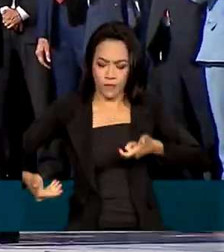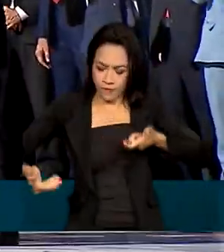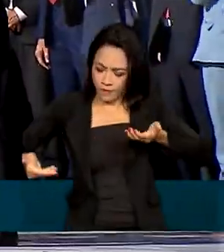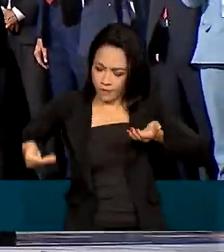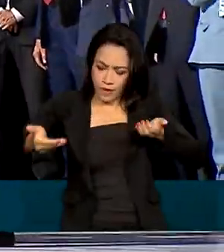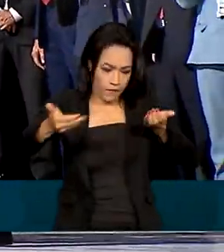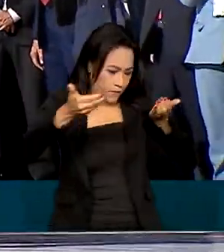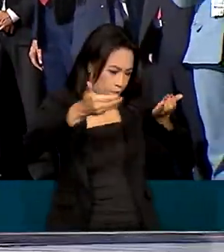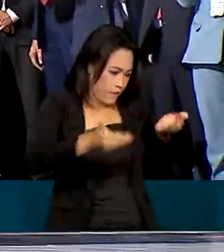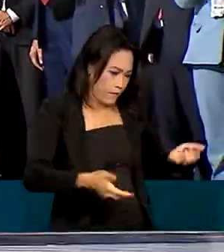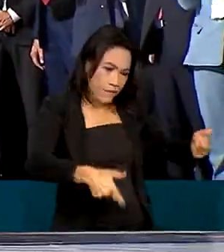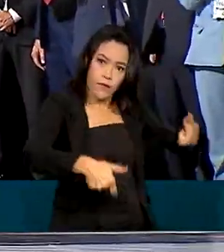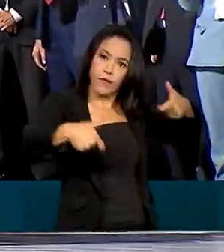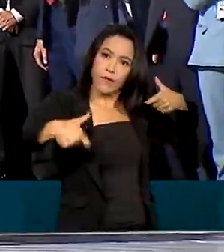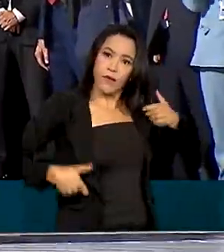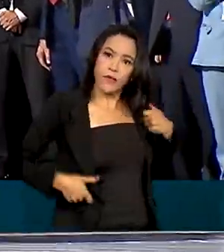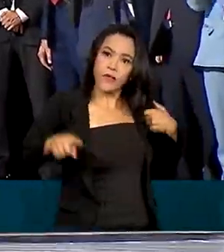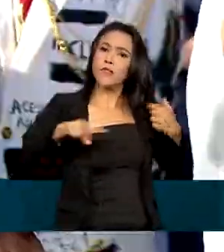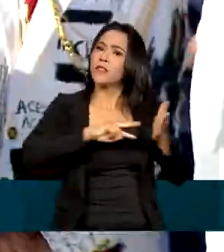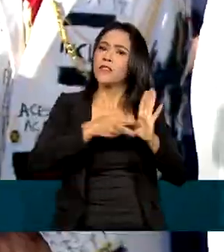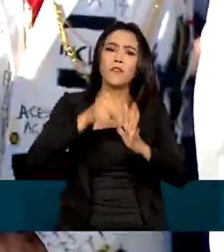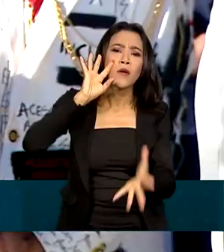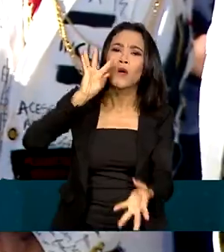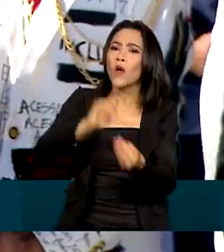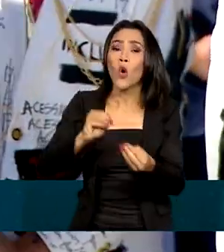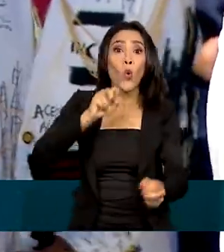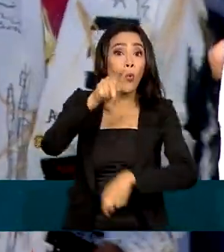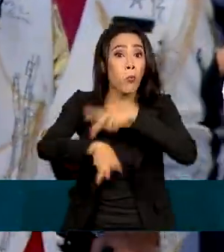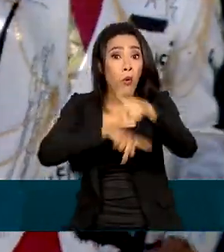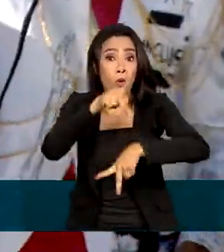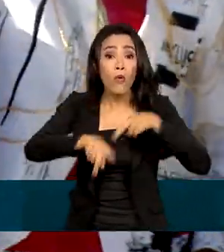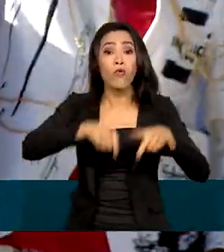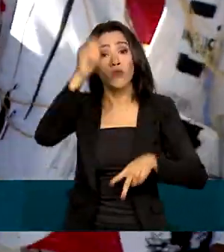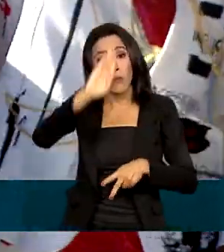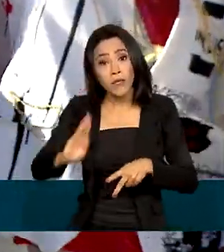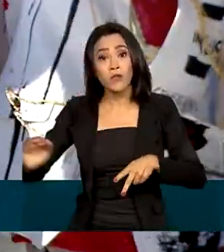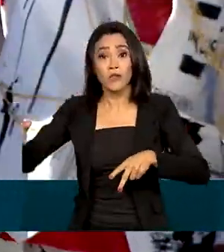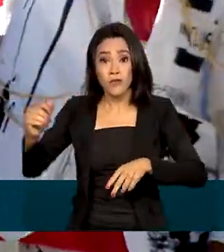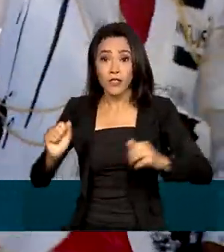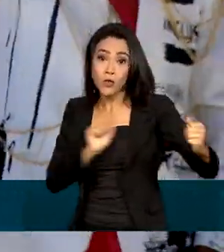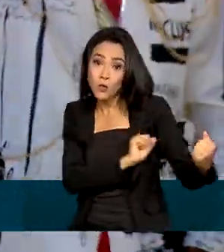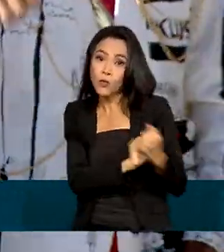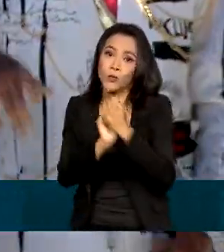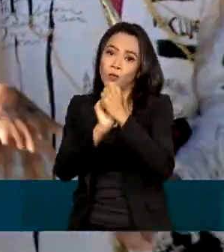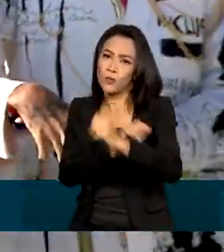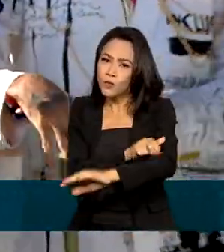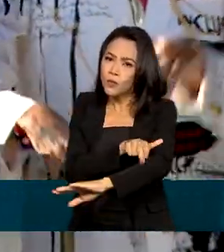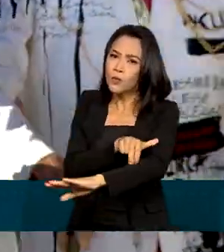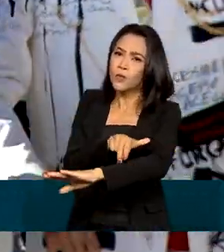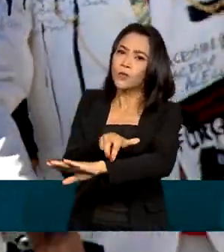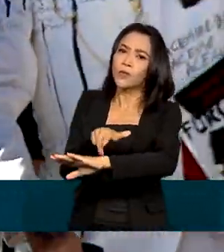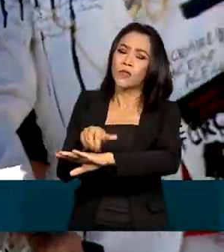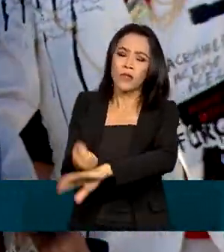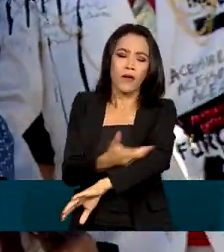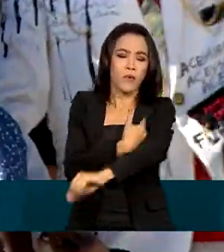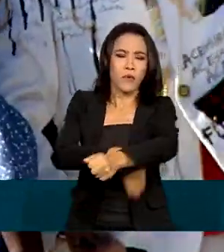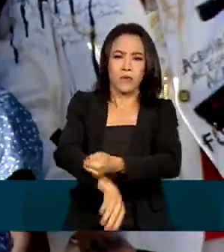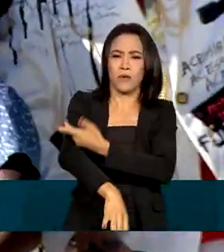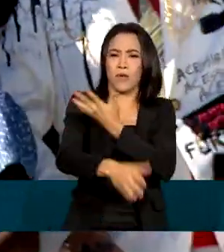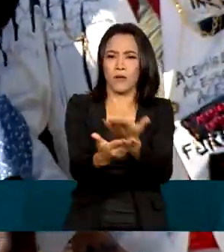brasileira. Foi como se todo o povo brasileiro subisse a rampa ao lado de um presidente visivelmente